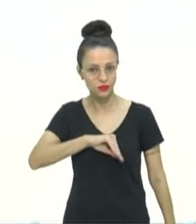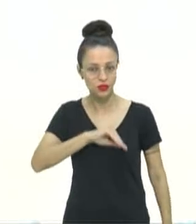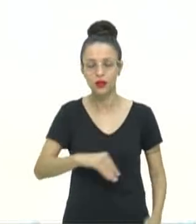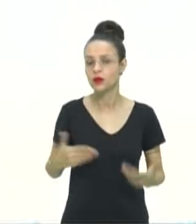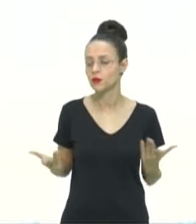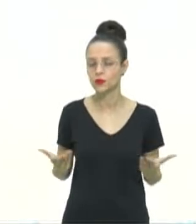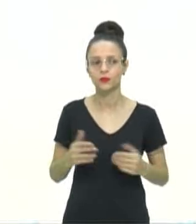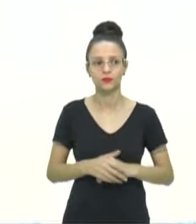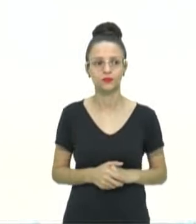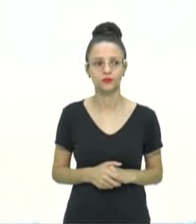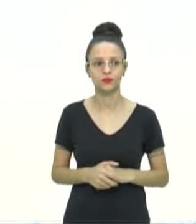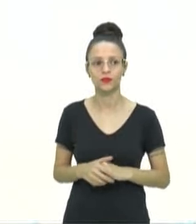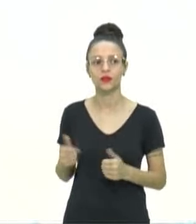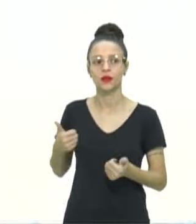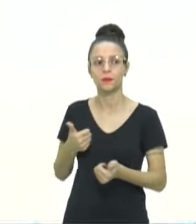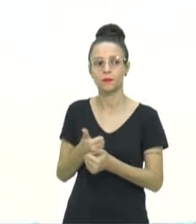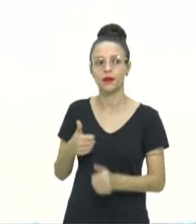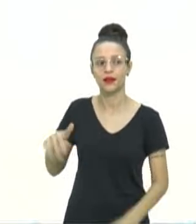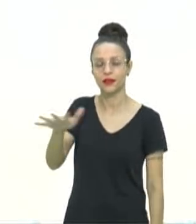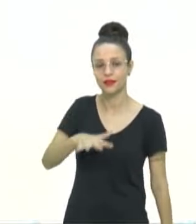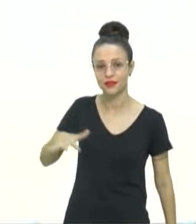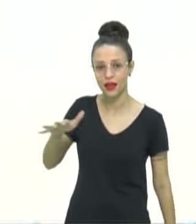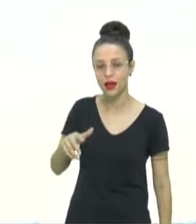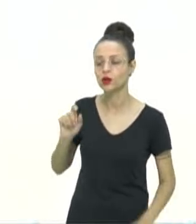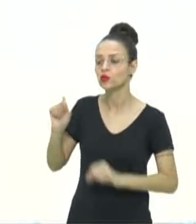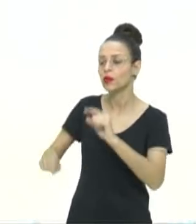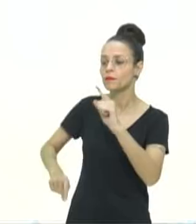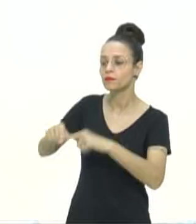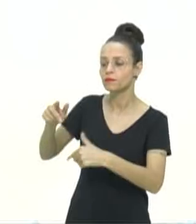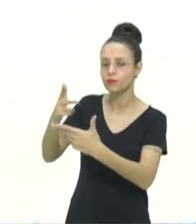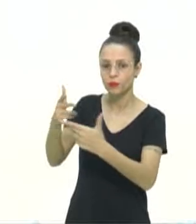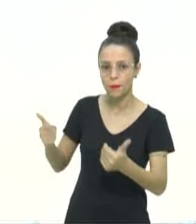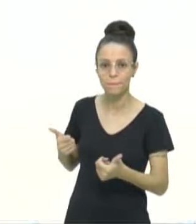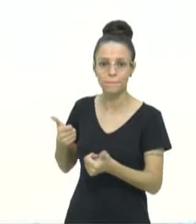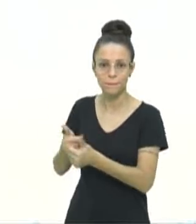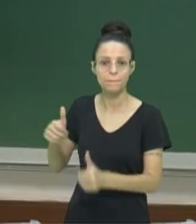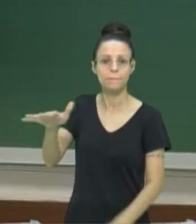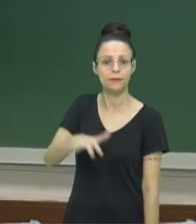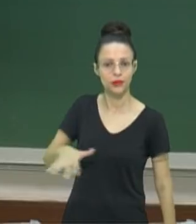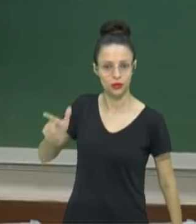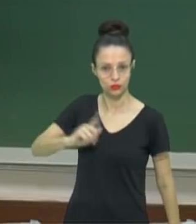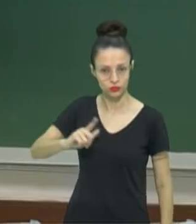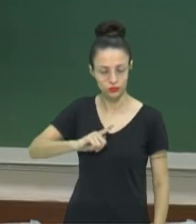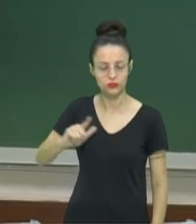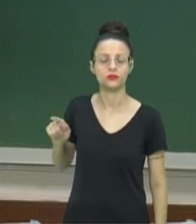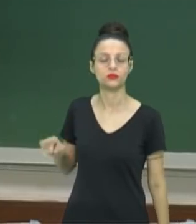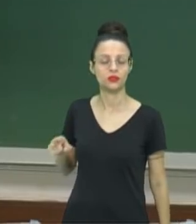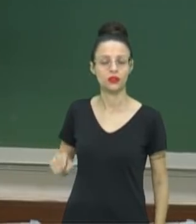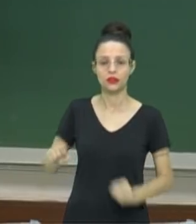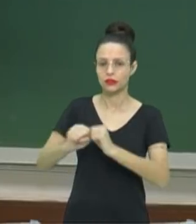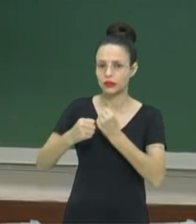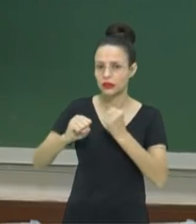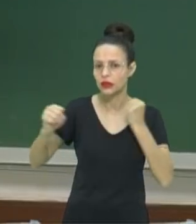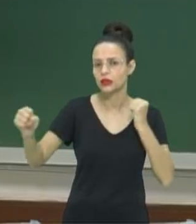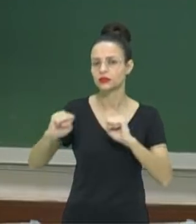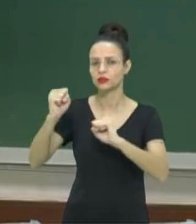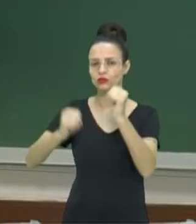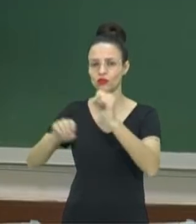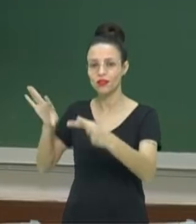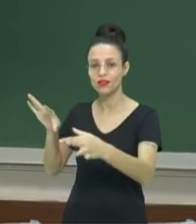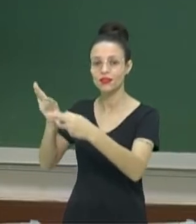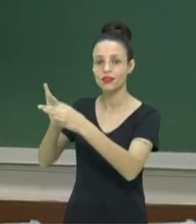Então, ali, próximas das áreas produtoras de matéria-prima, nós vamos ter grandes indústrias